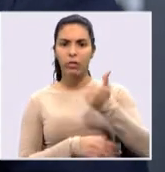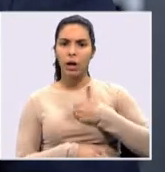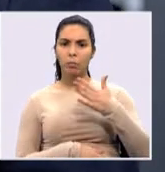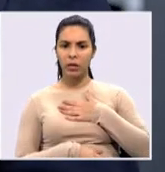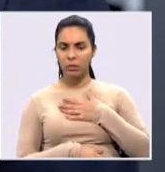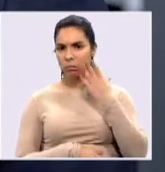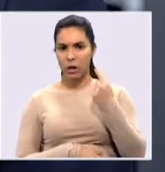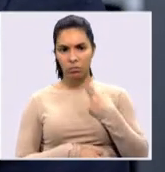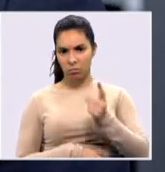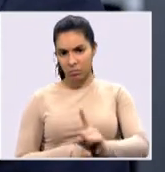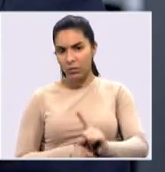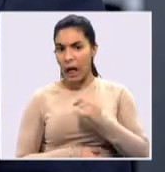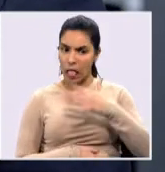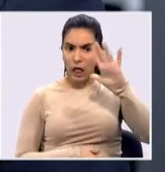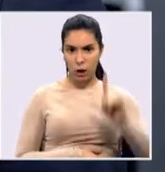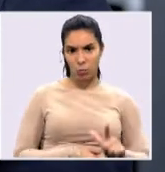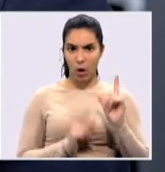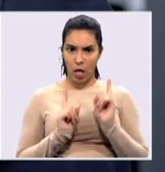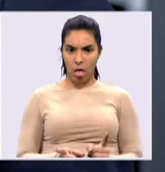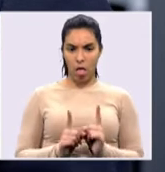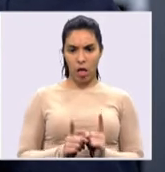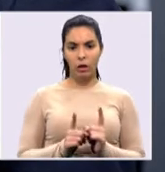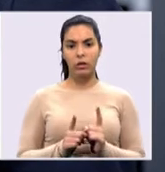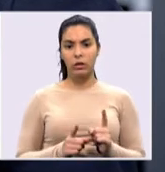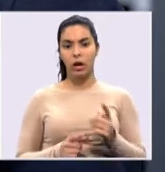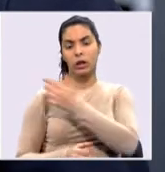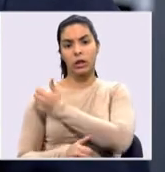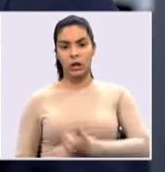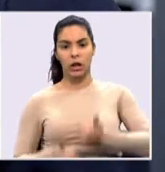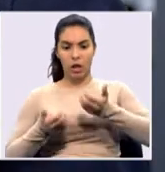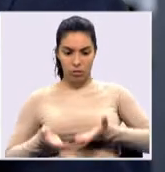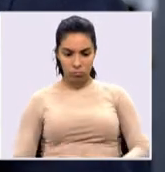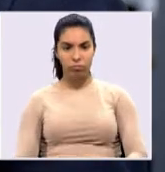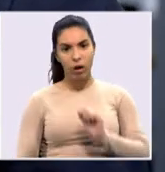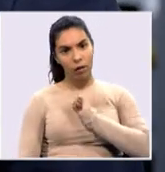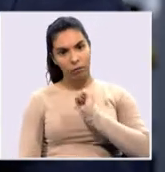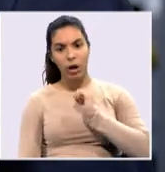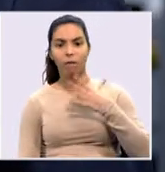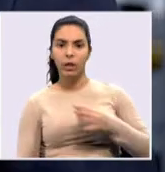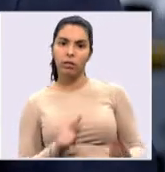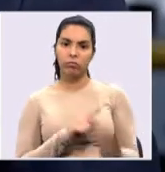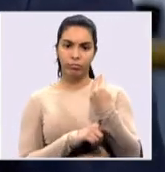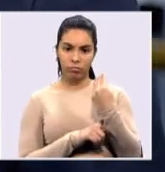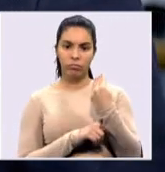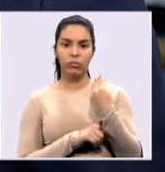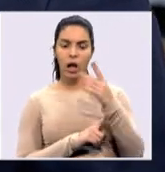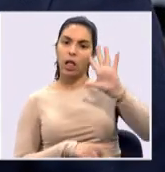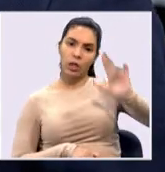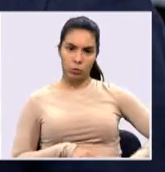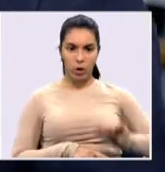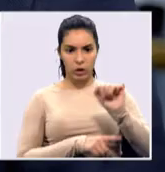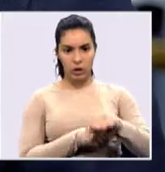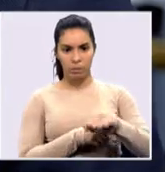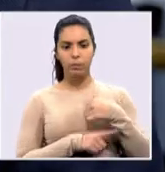o momento certo para estarmos em Lisboa. Muito mais, juntando todos os ingredientes que é na minha cidade onde eu nasci e por isso quis fazer alguma coisa diferente também,